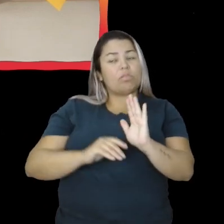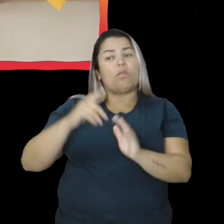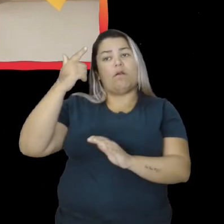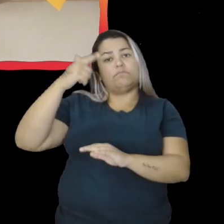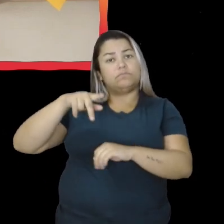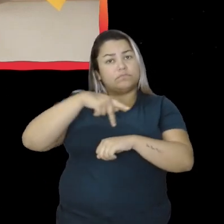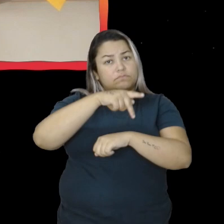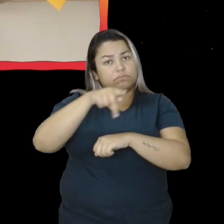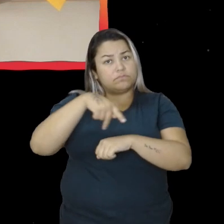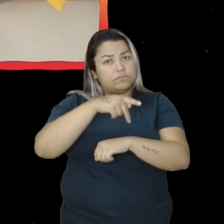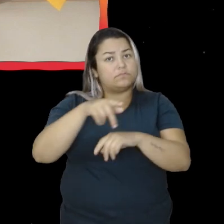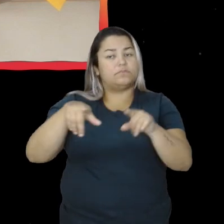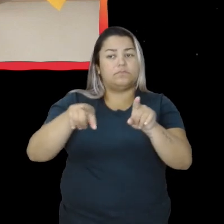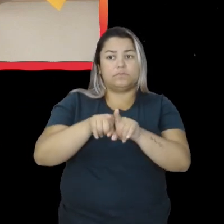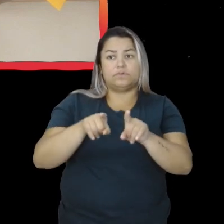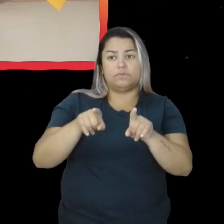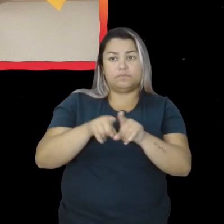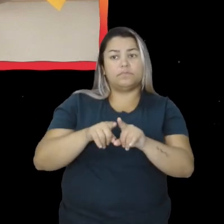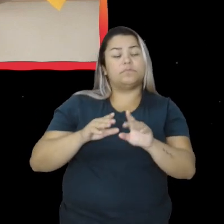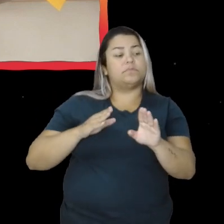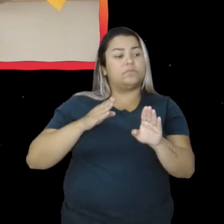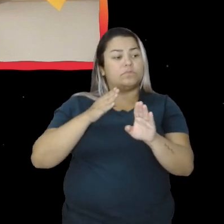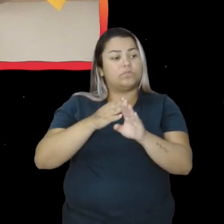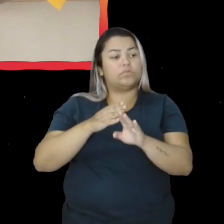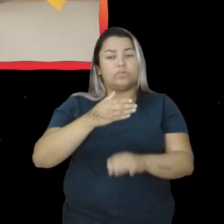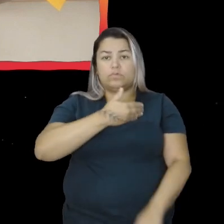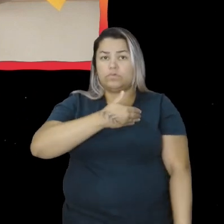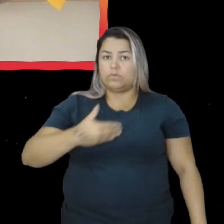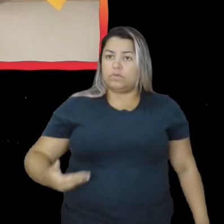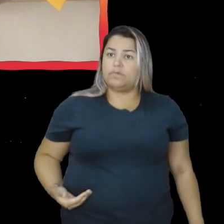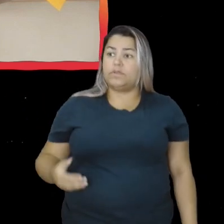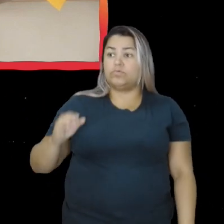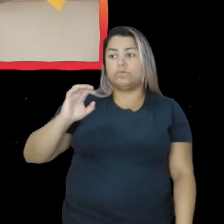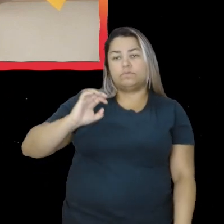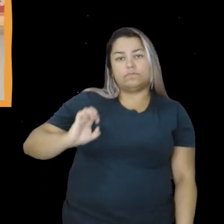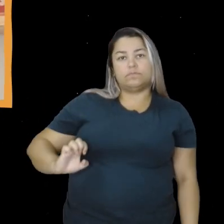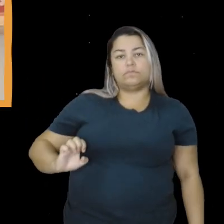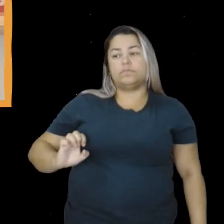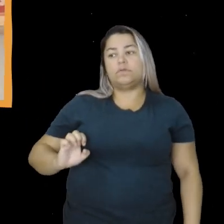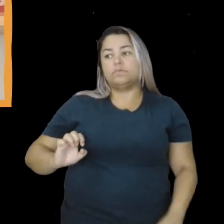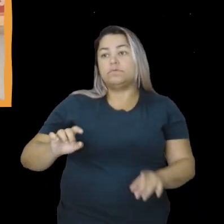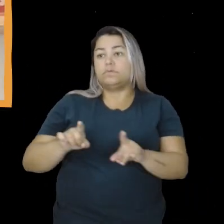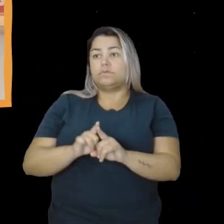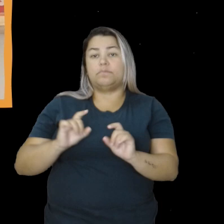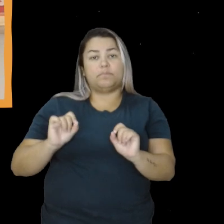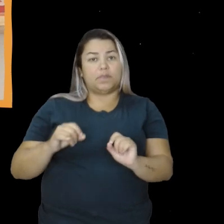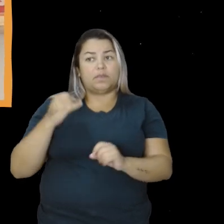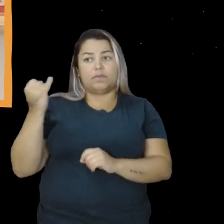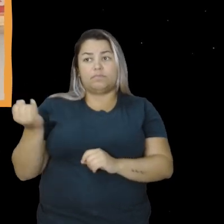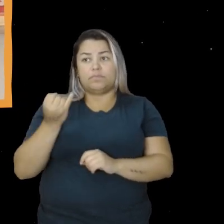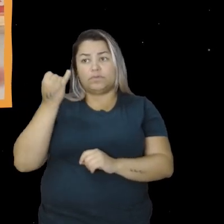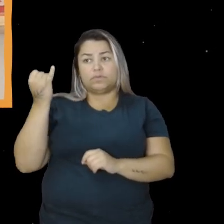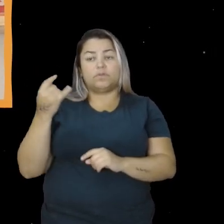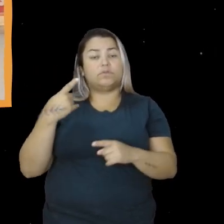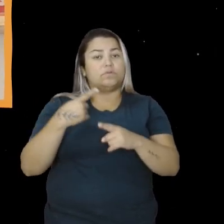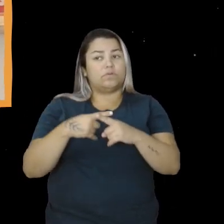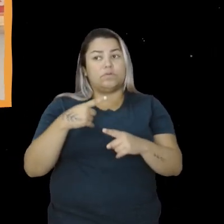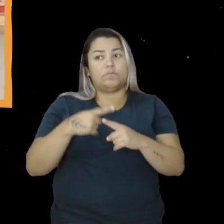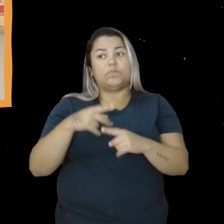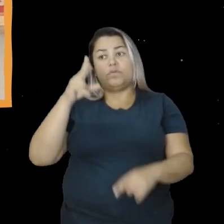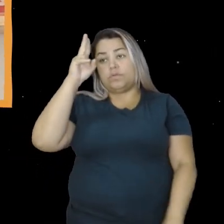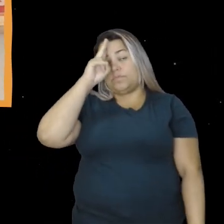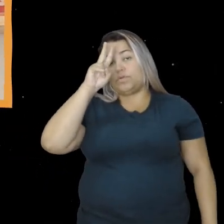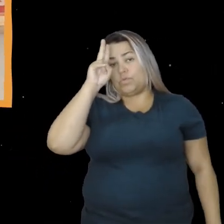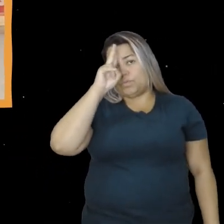internacional, né, e principalmente dos nossos governos de esquerda, e acho que isso é fundamental, né? Porque eu lembro que quando eu